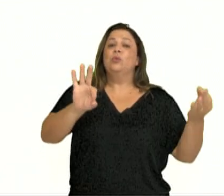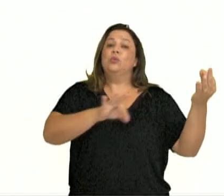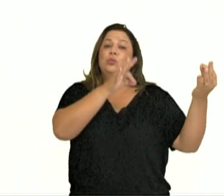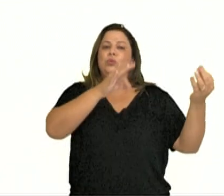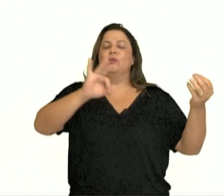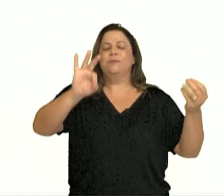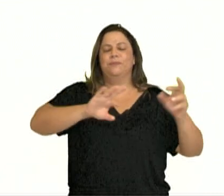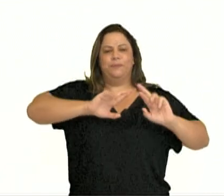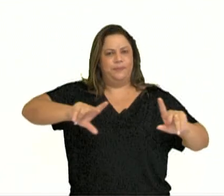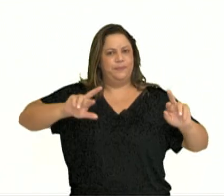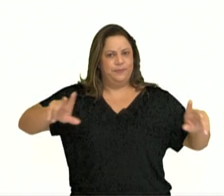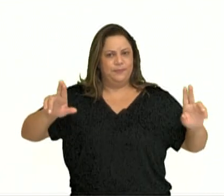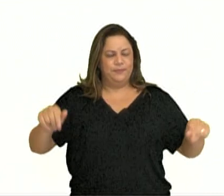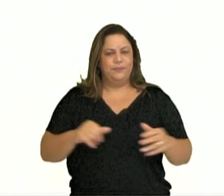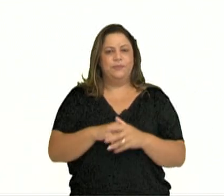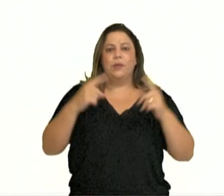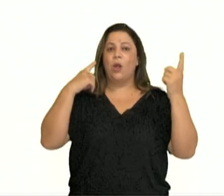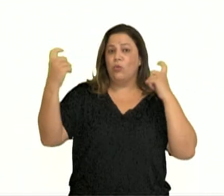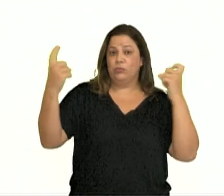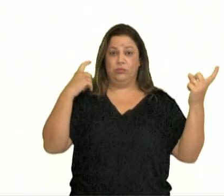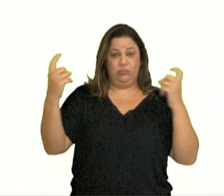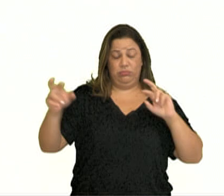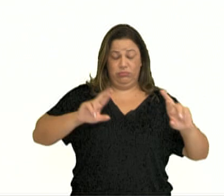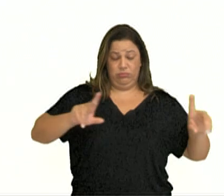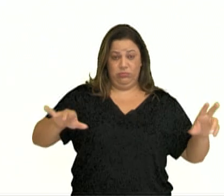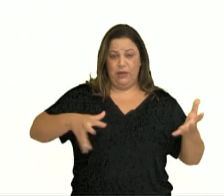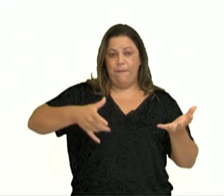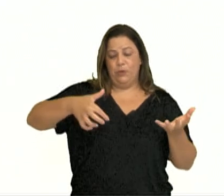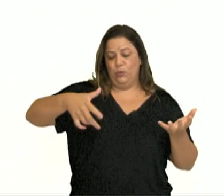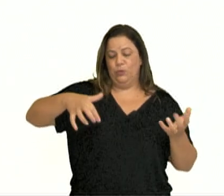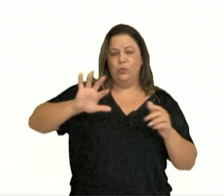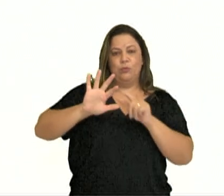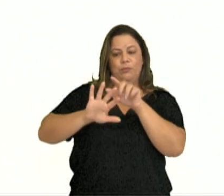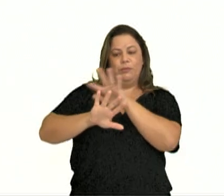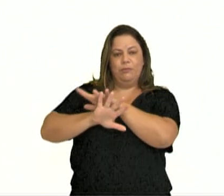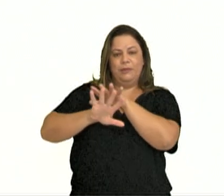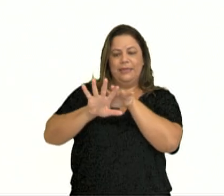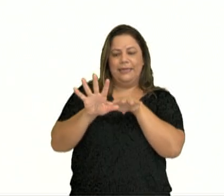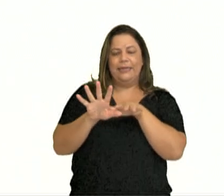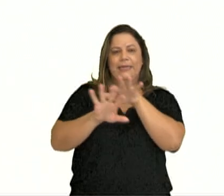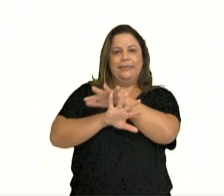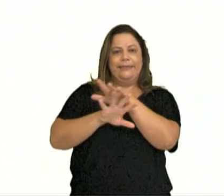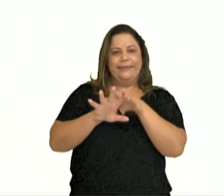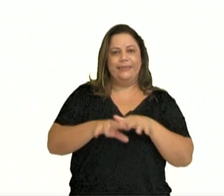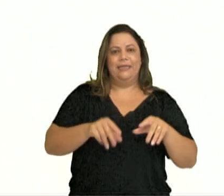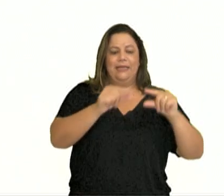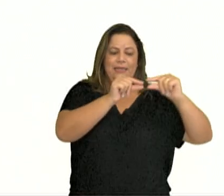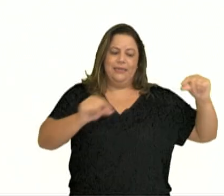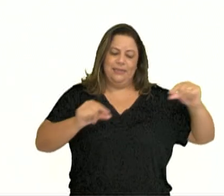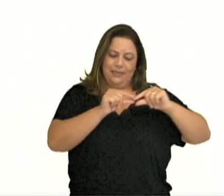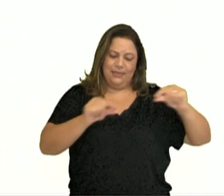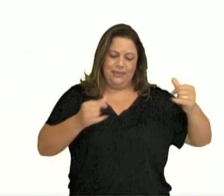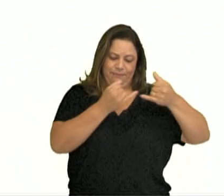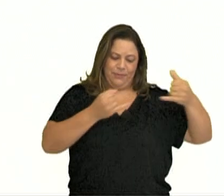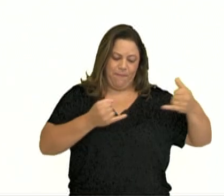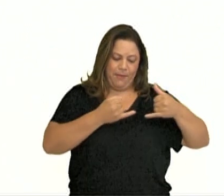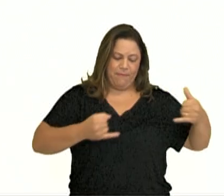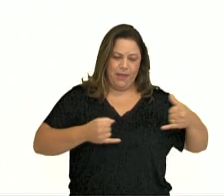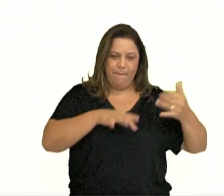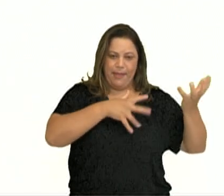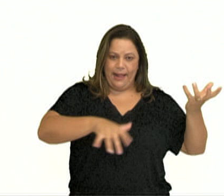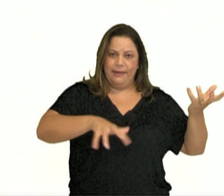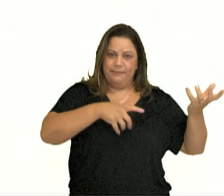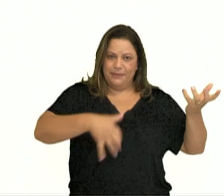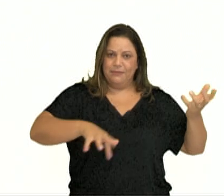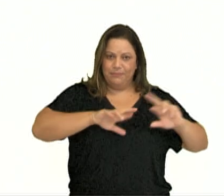são aqueles cujo som é produzido por dedilhamento, por fricção das cordas ou pela percussão